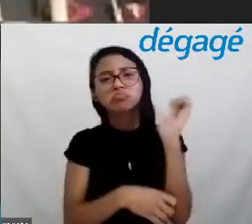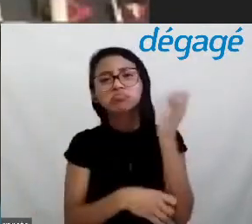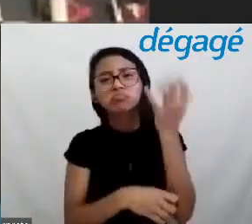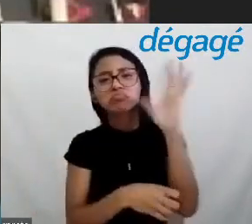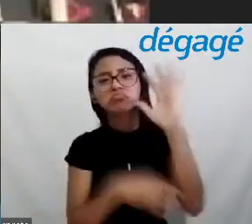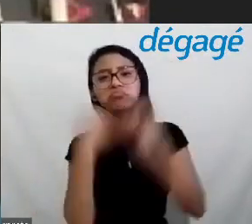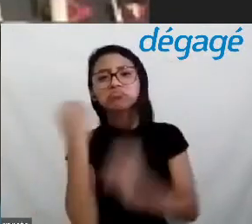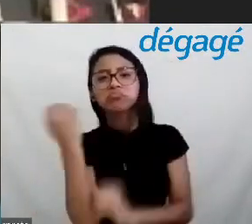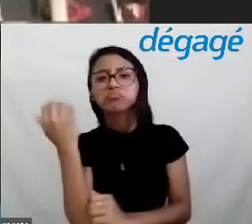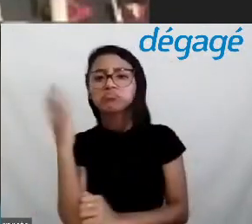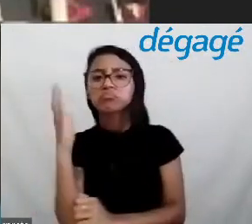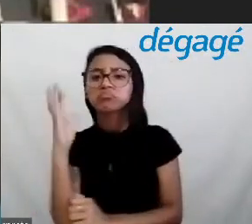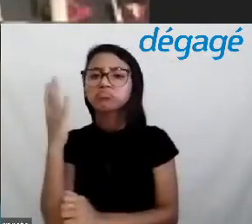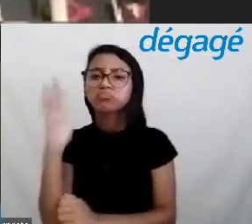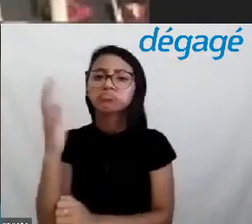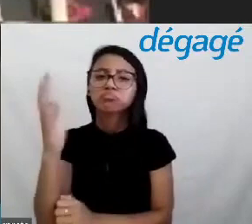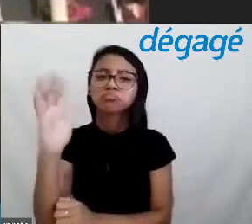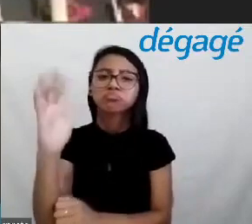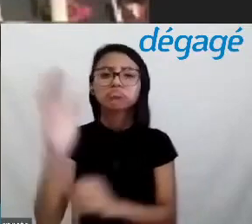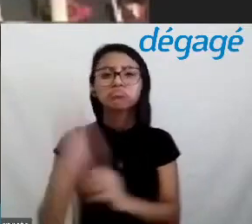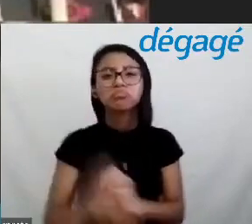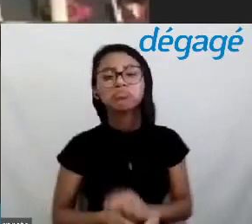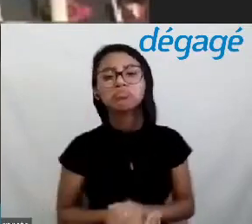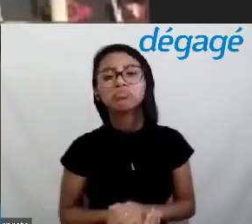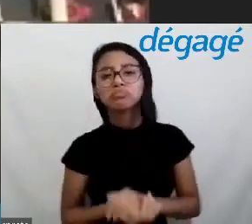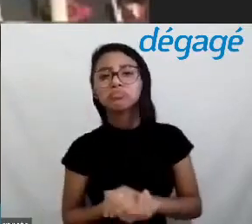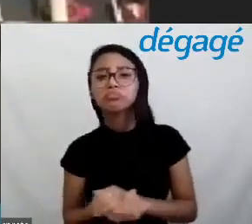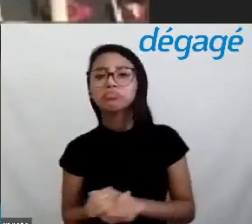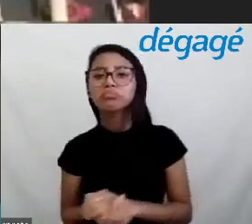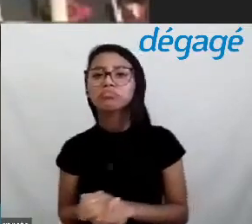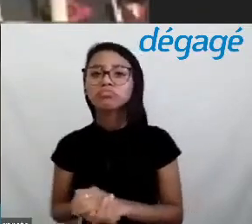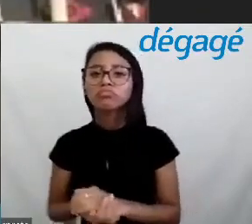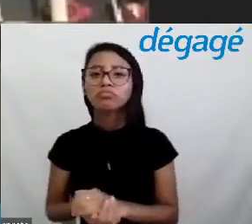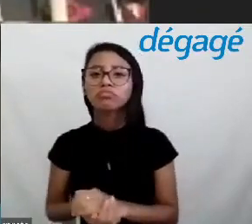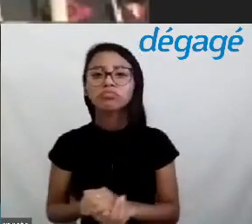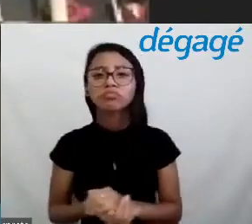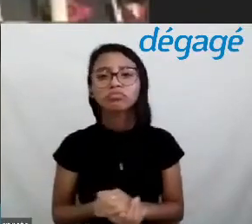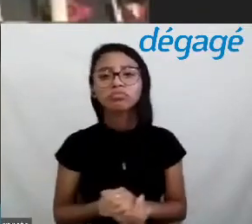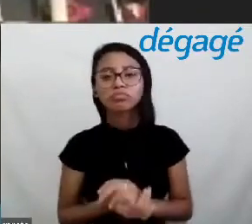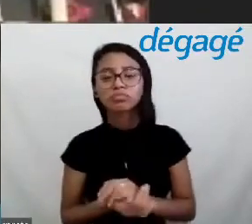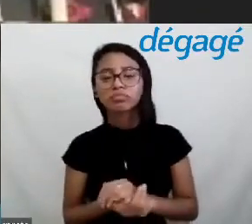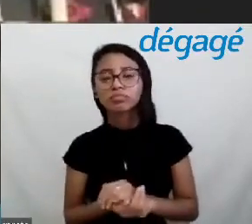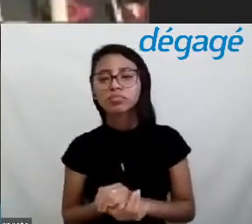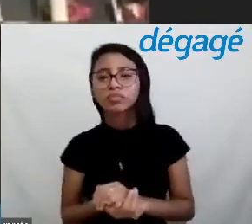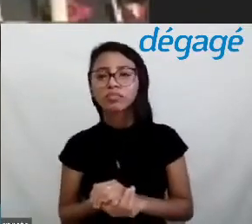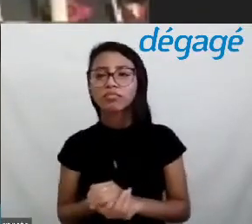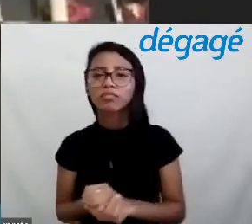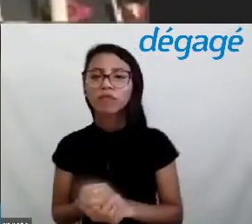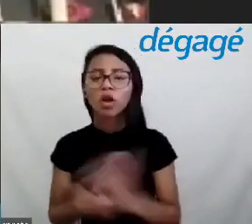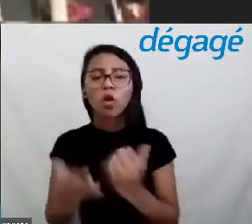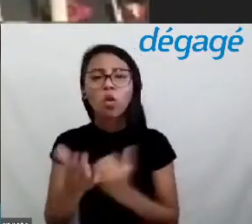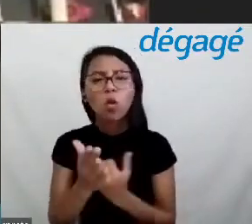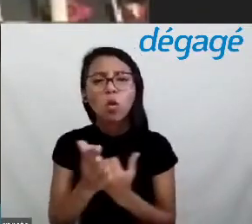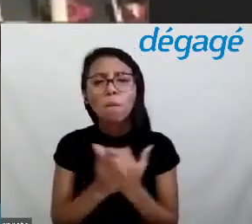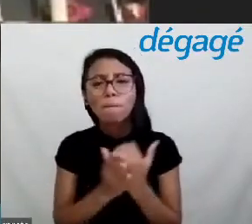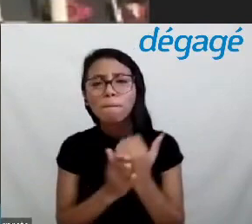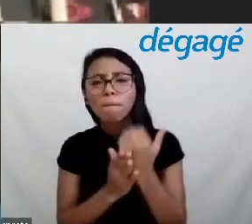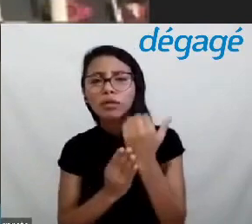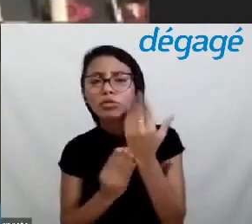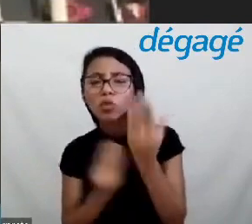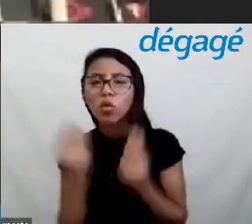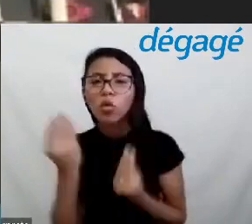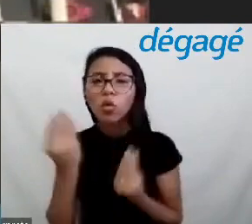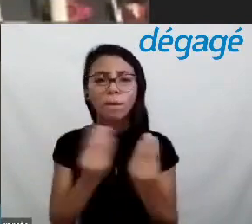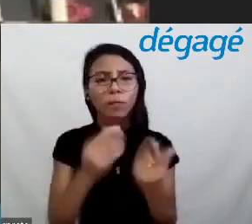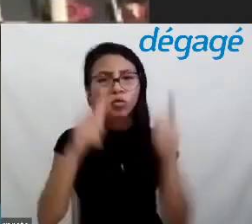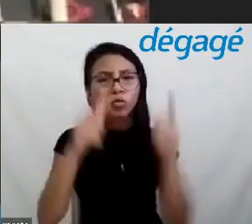tropica-americanas, tropica-americanas. E no começo de tudo, um lugar